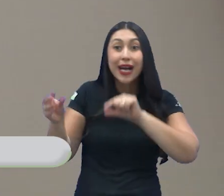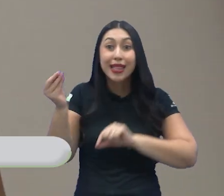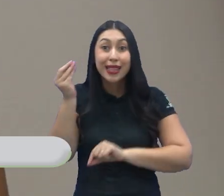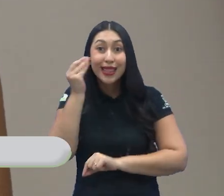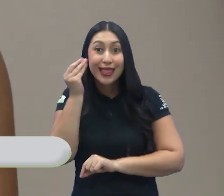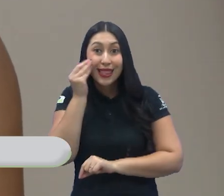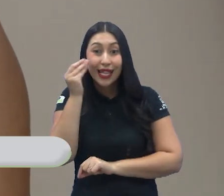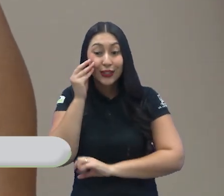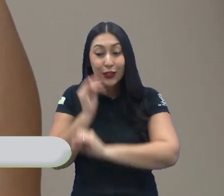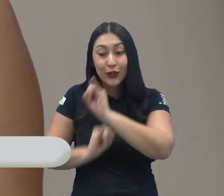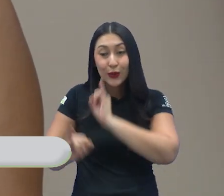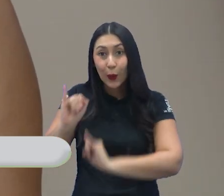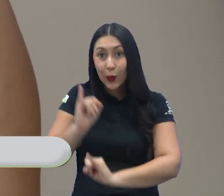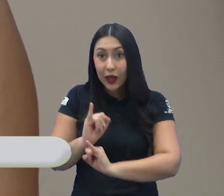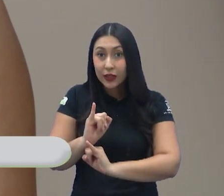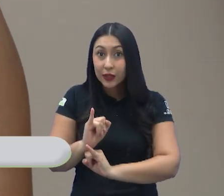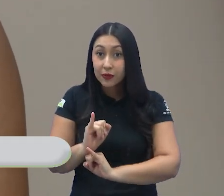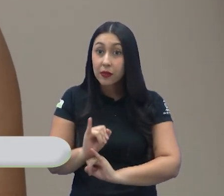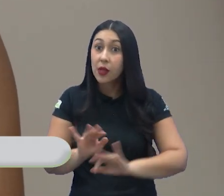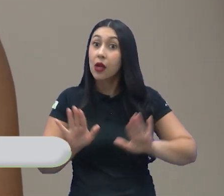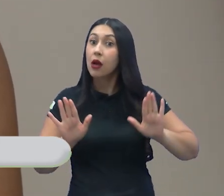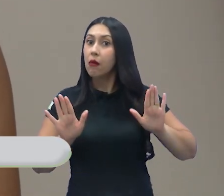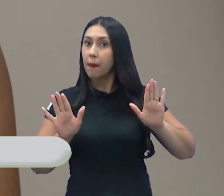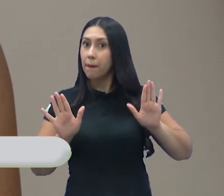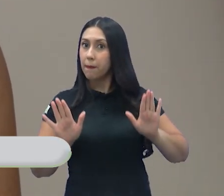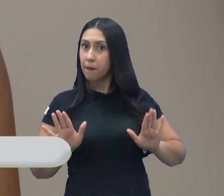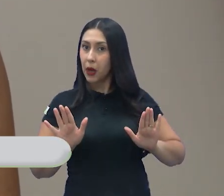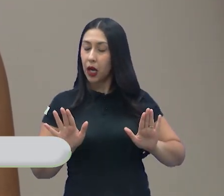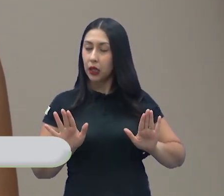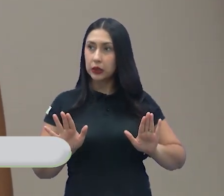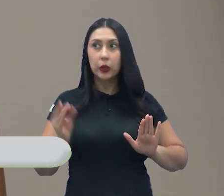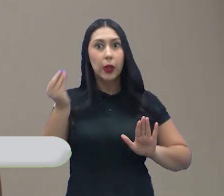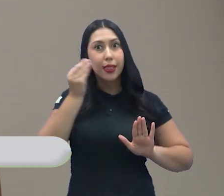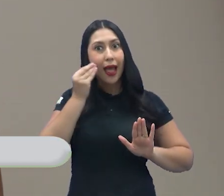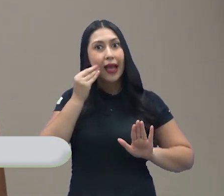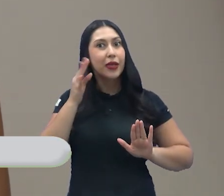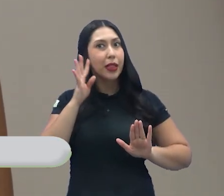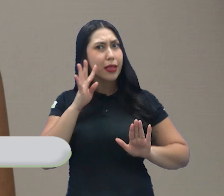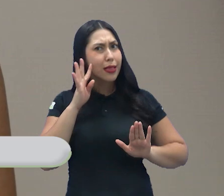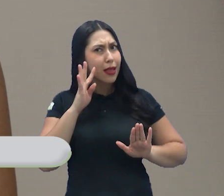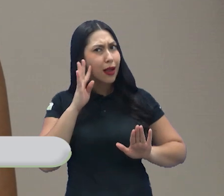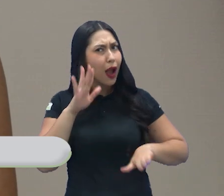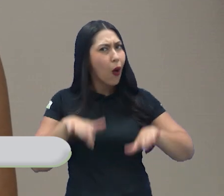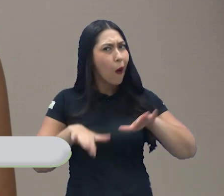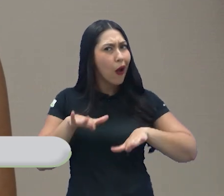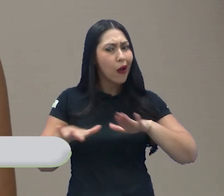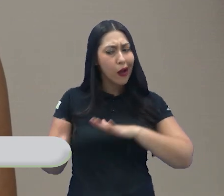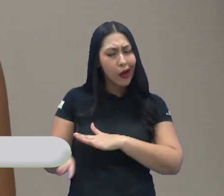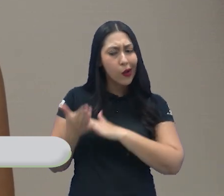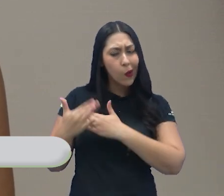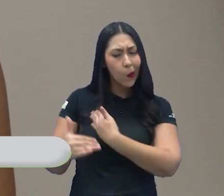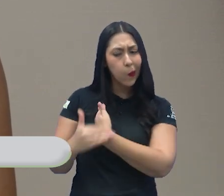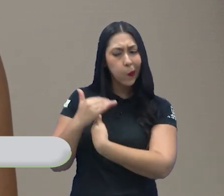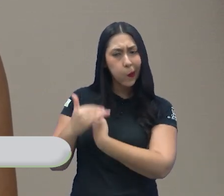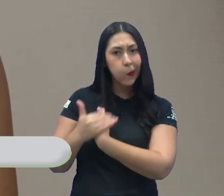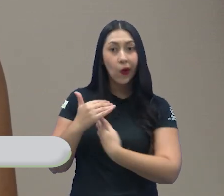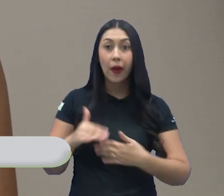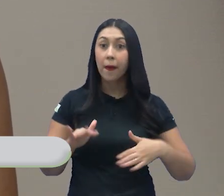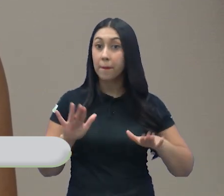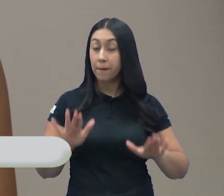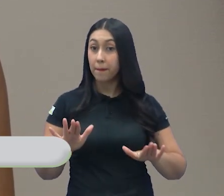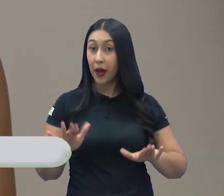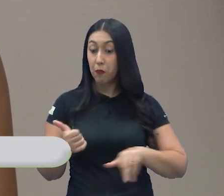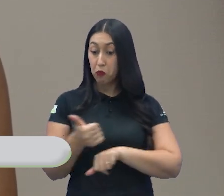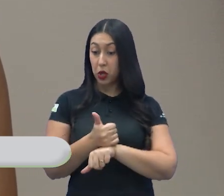Online. Embora esses testes possam ser divertidos e até oferecer uma orientação inicial, eles não são a